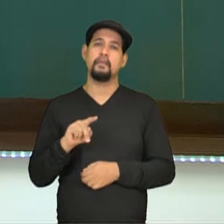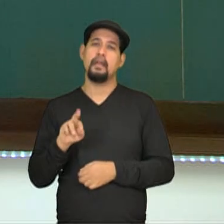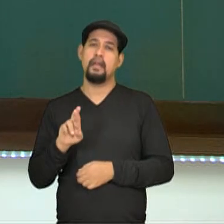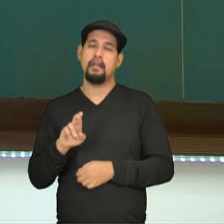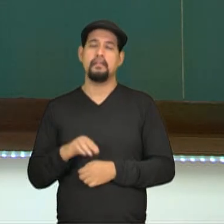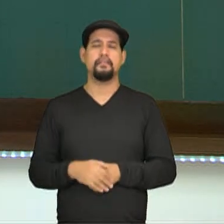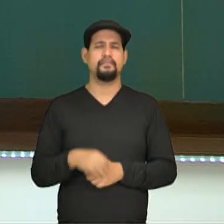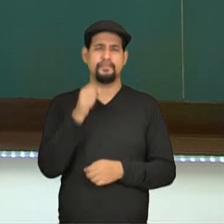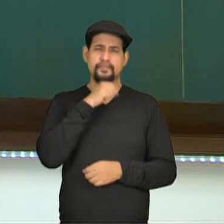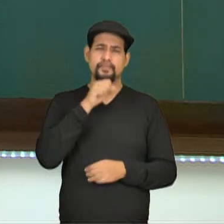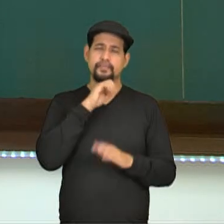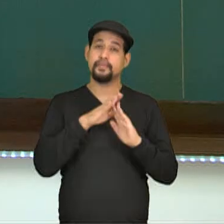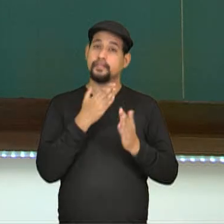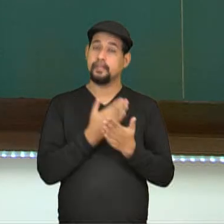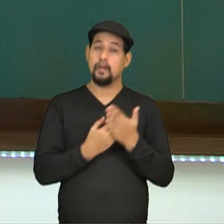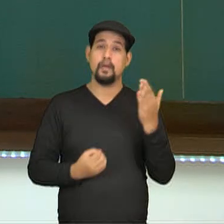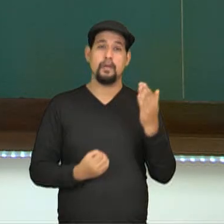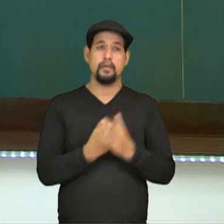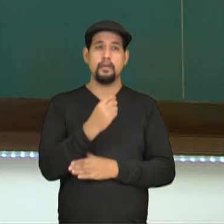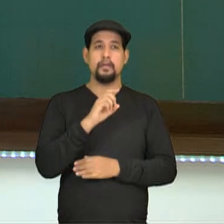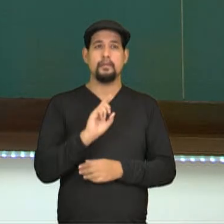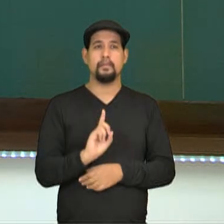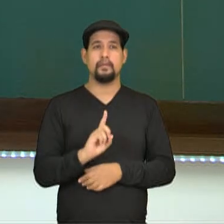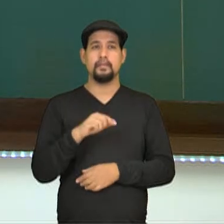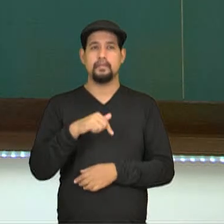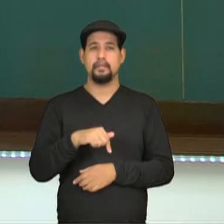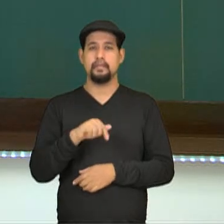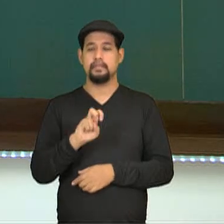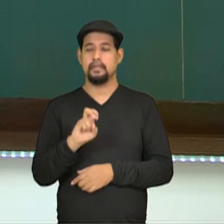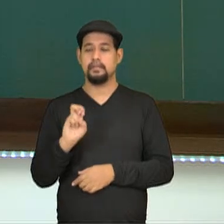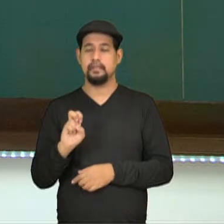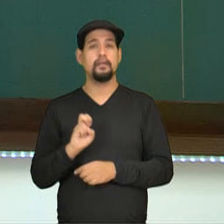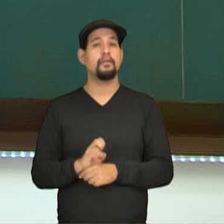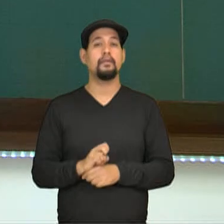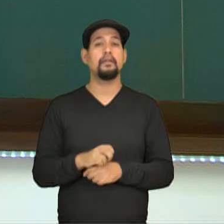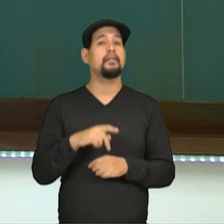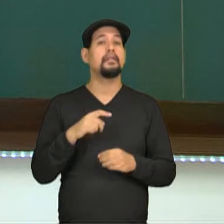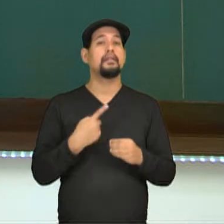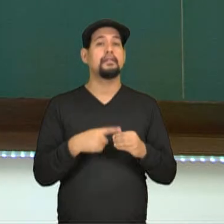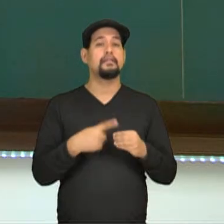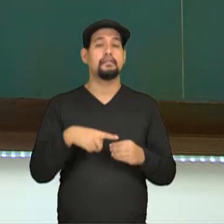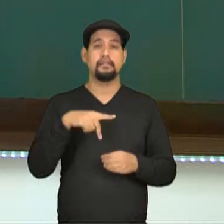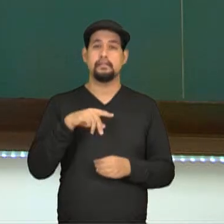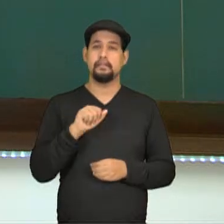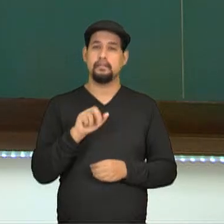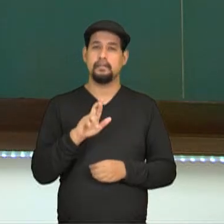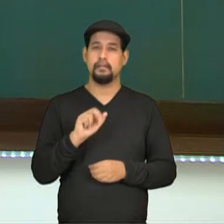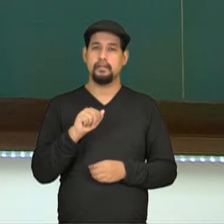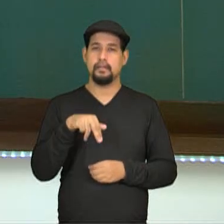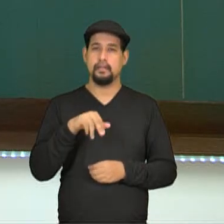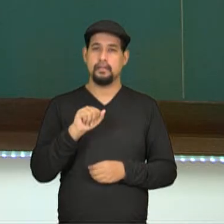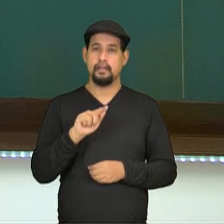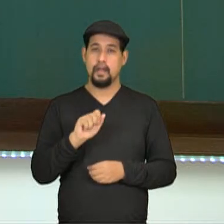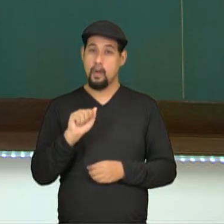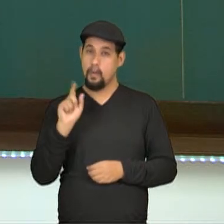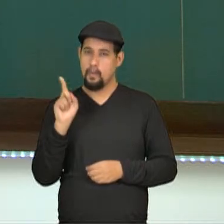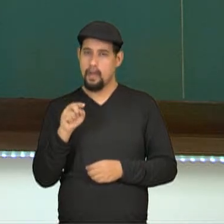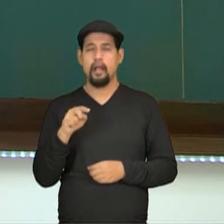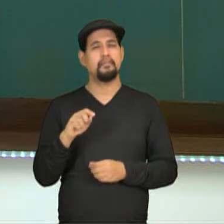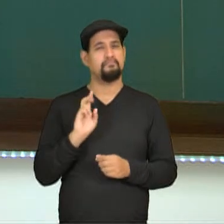colégio jesuíta que foi fundado em 1755 em Paranaguá. E ainda, né, o prédio ainda